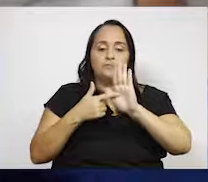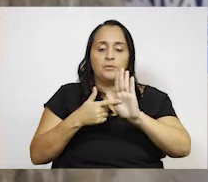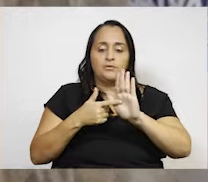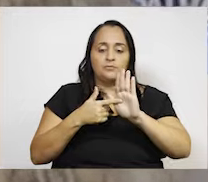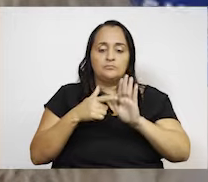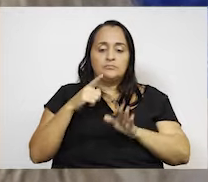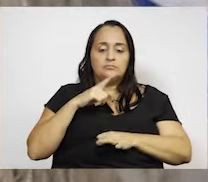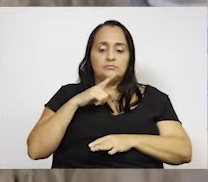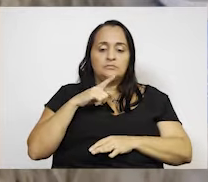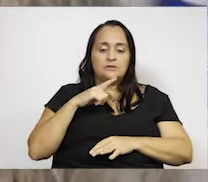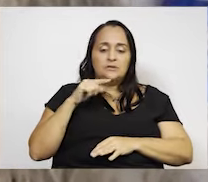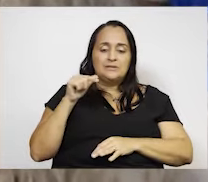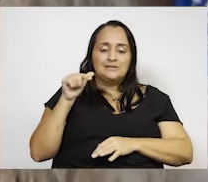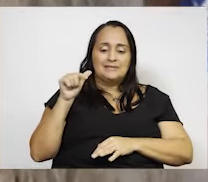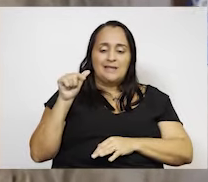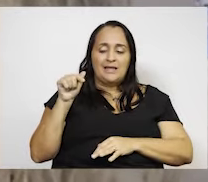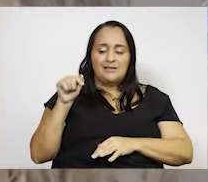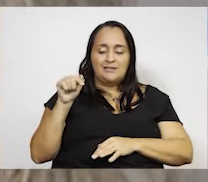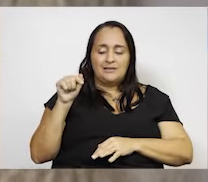exemplo, que tem